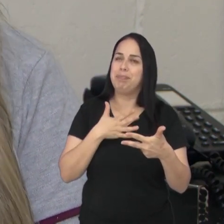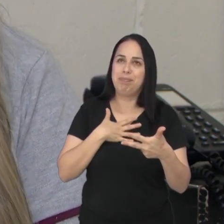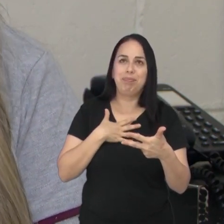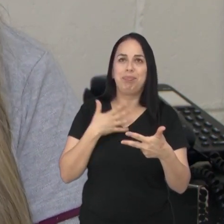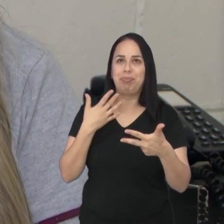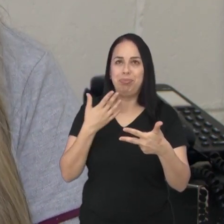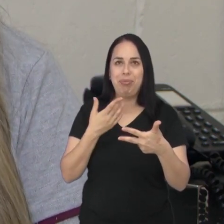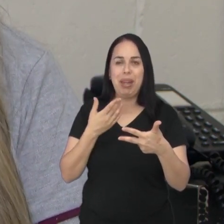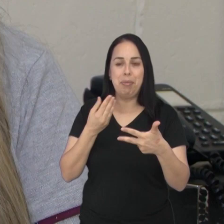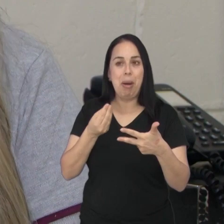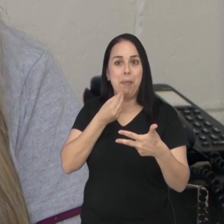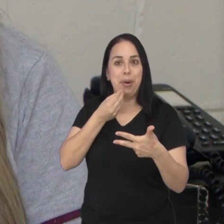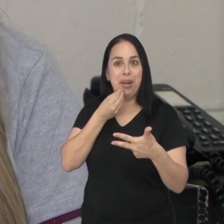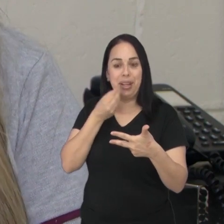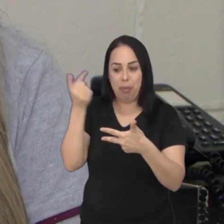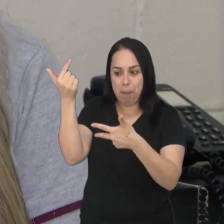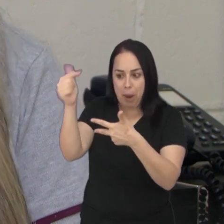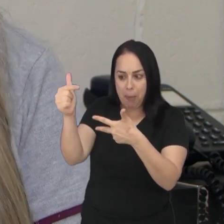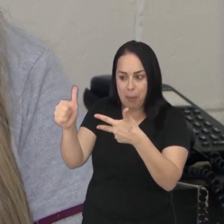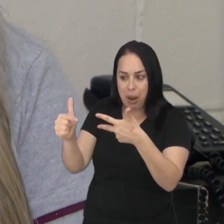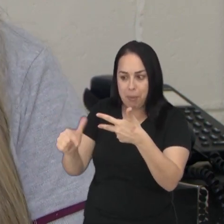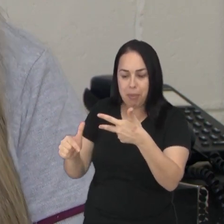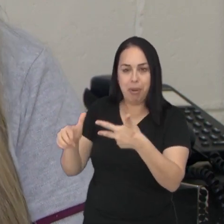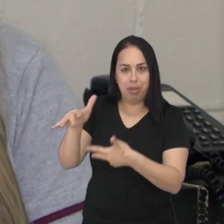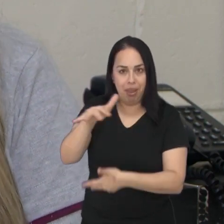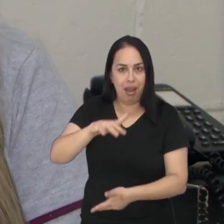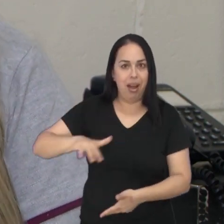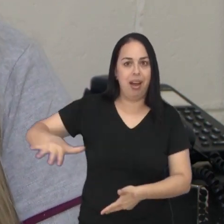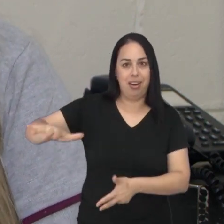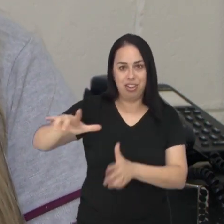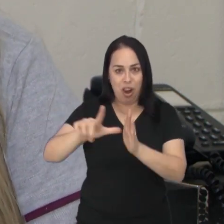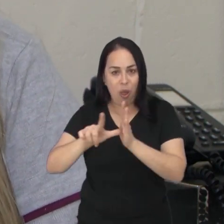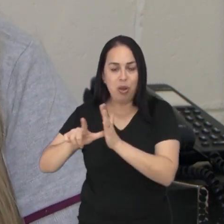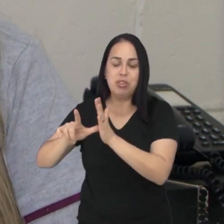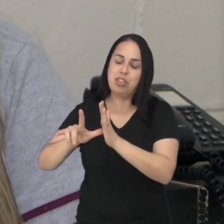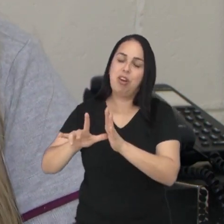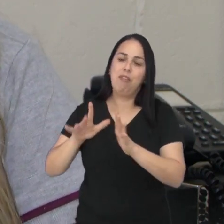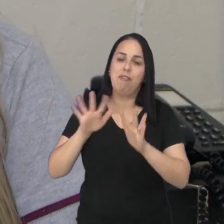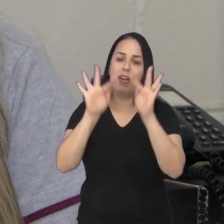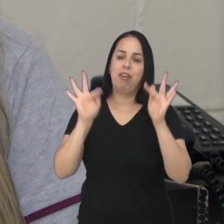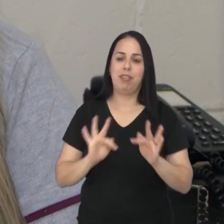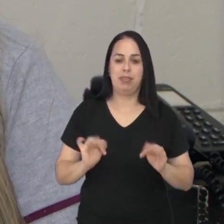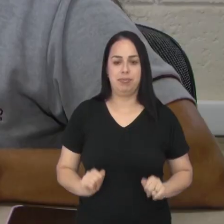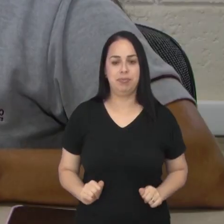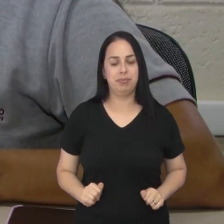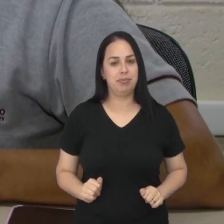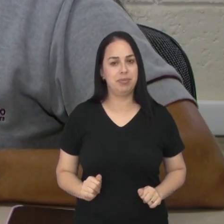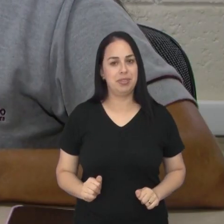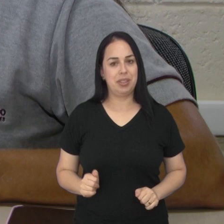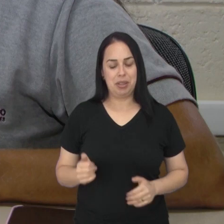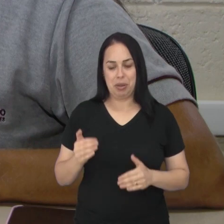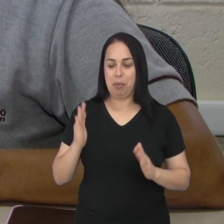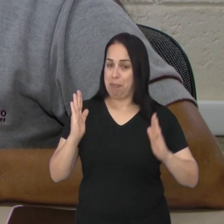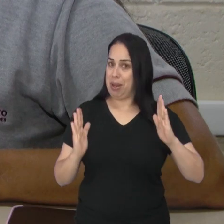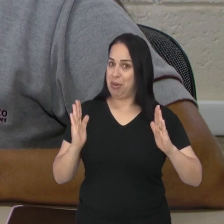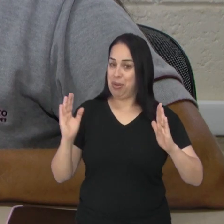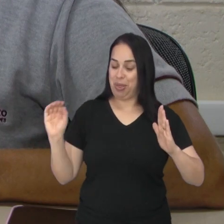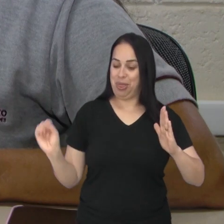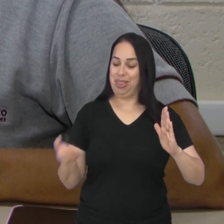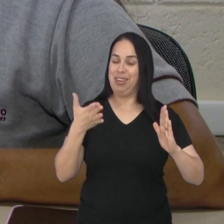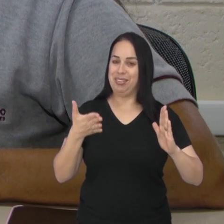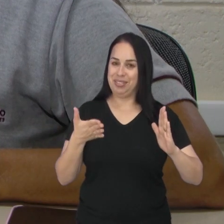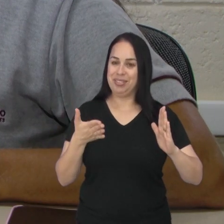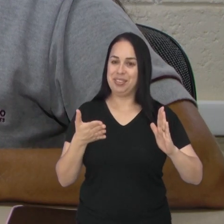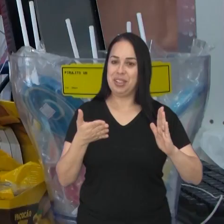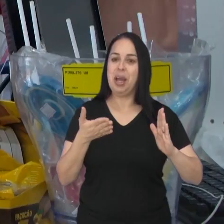pareceu mais que teve mais chances, pelo menos no comércio, né? Então eu fiquei muito feliz. A nova fase das